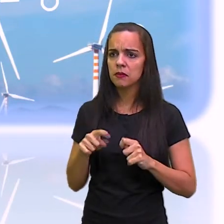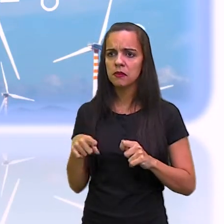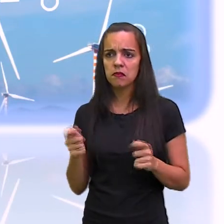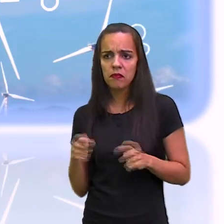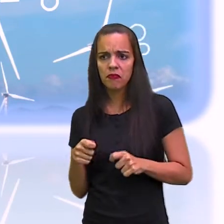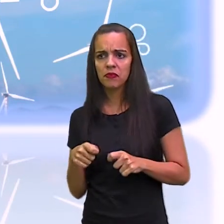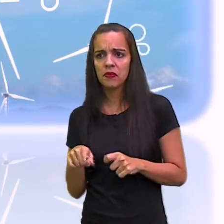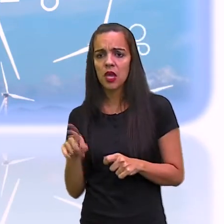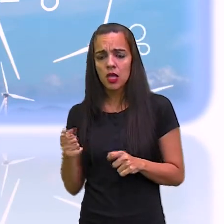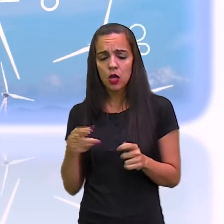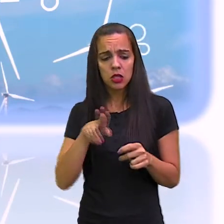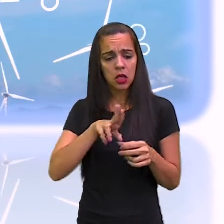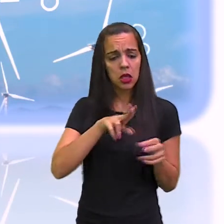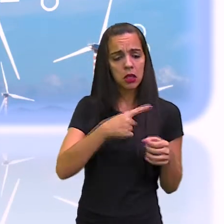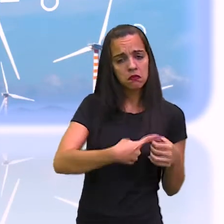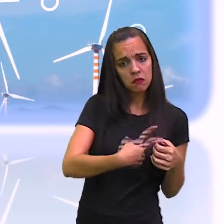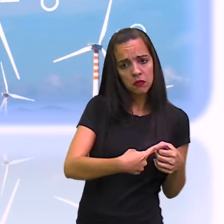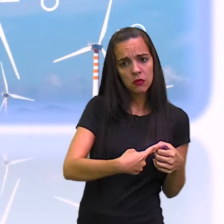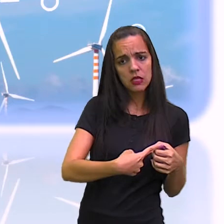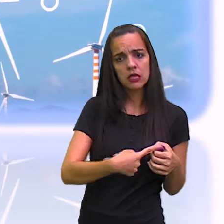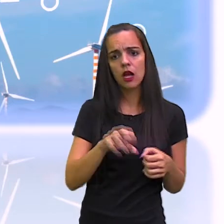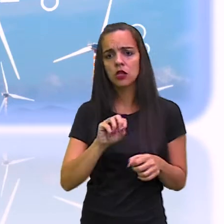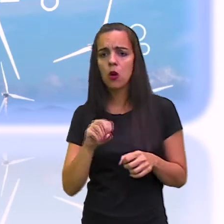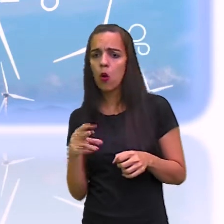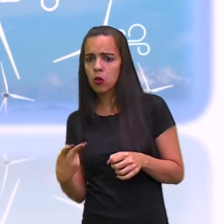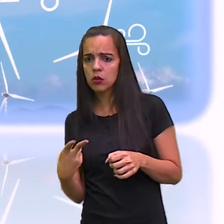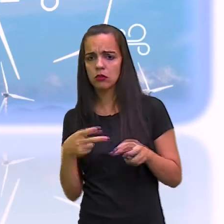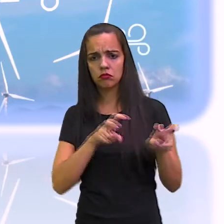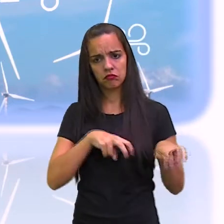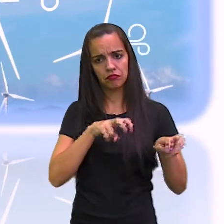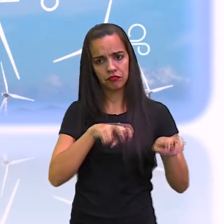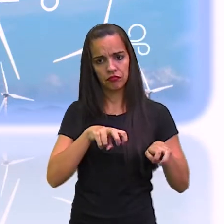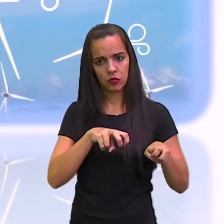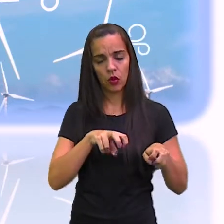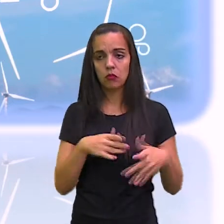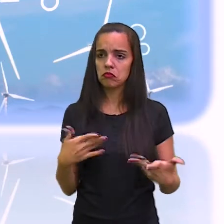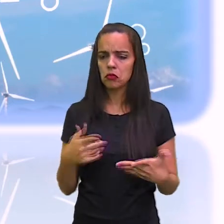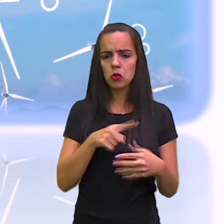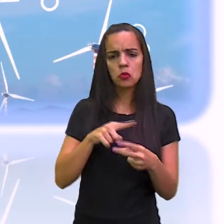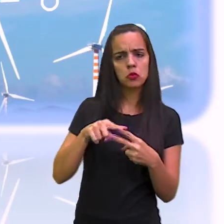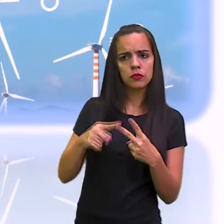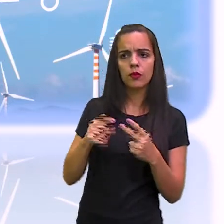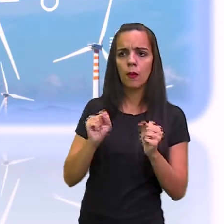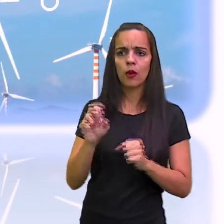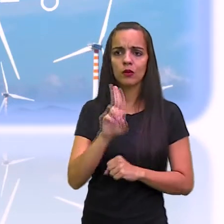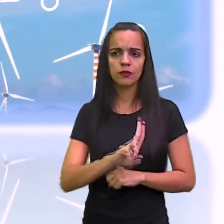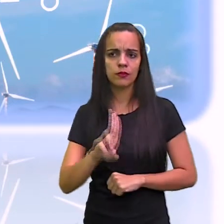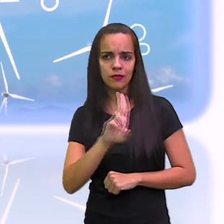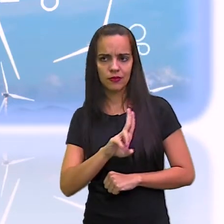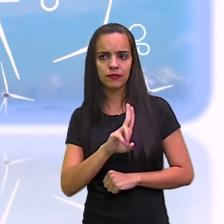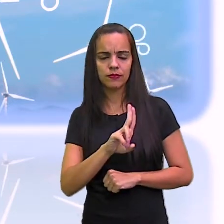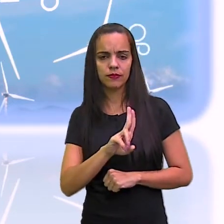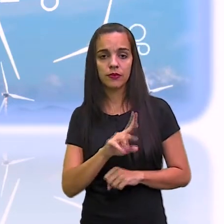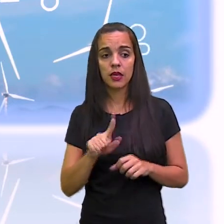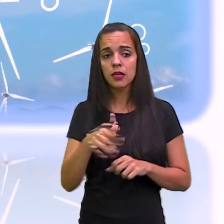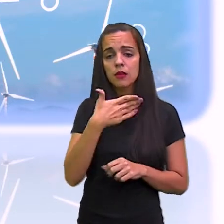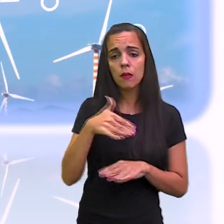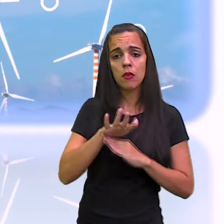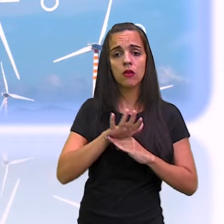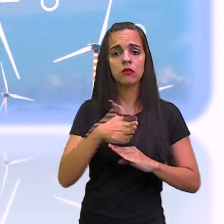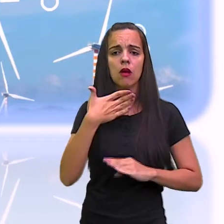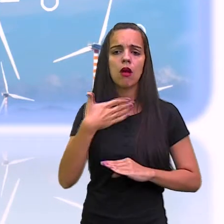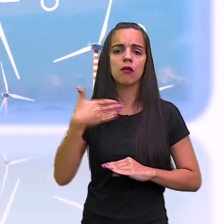e pecuária. O aumento, a autonomia, da energia do país.